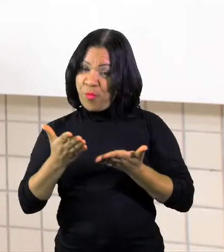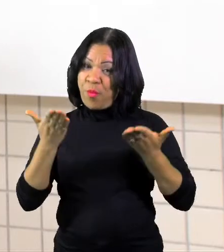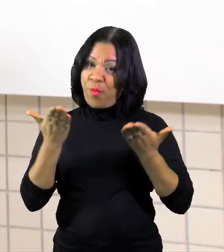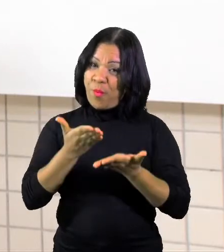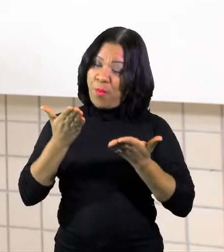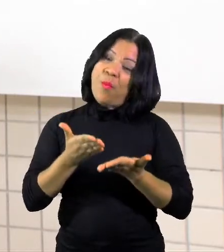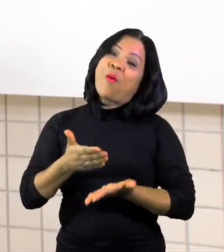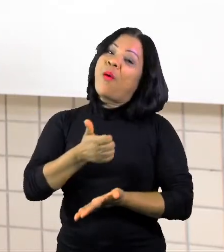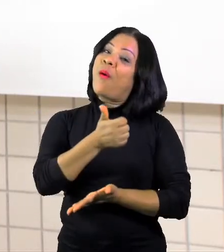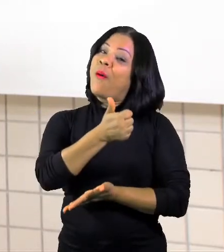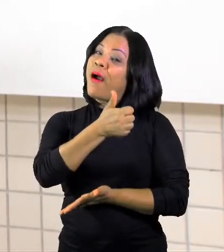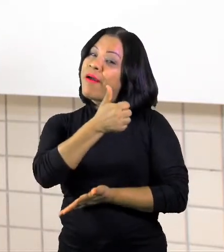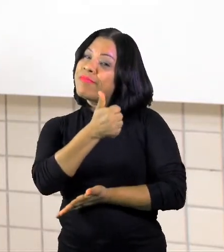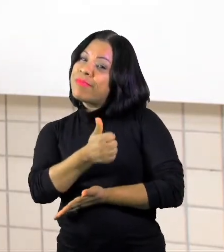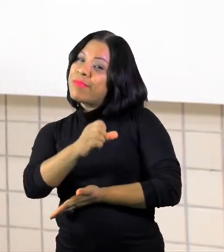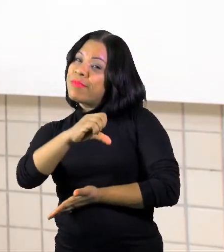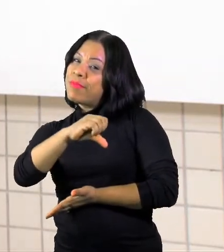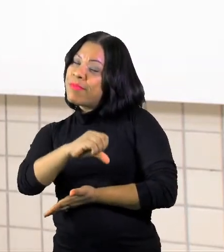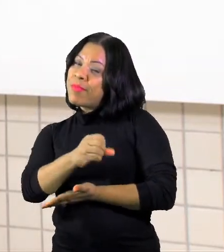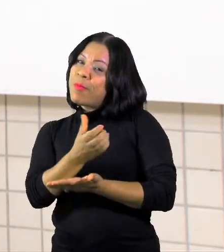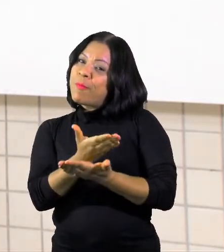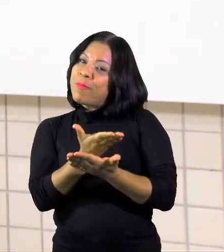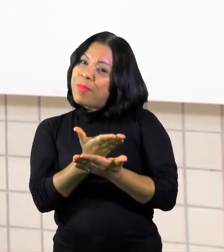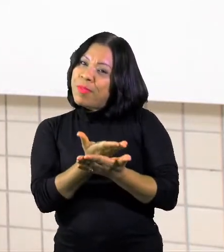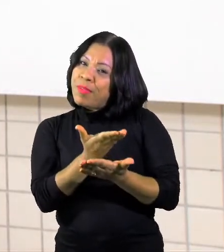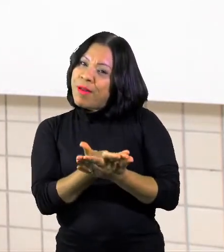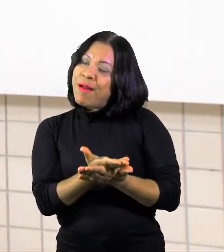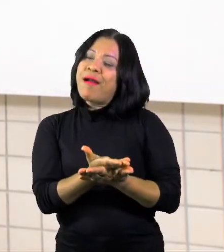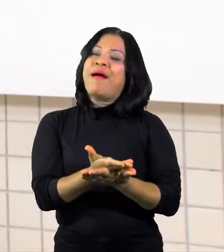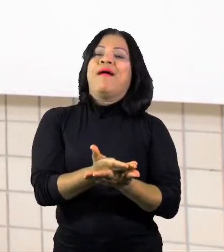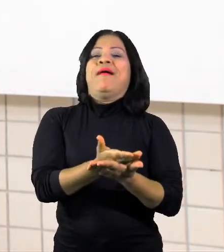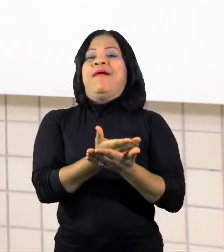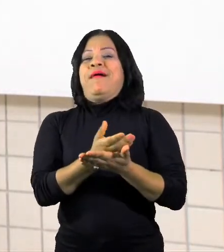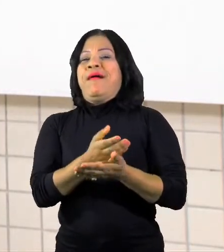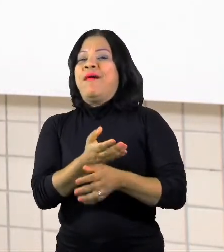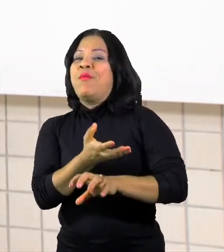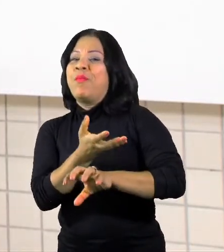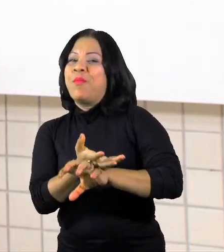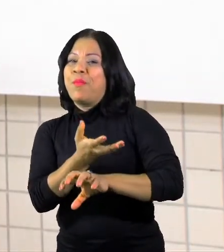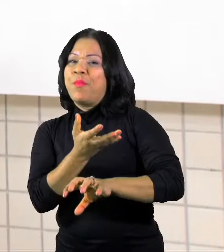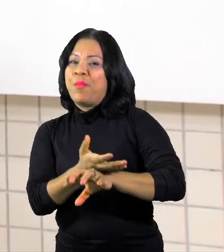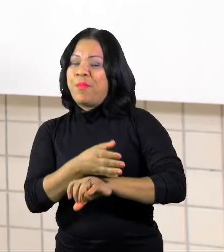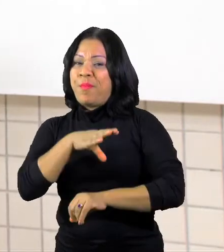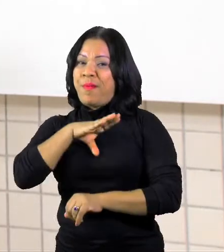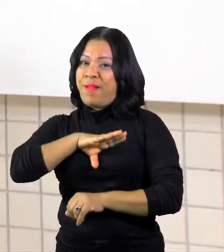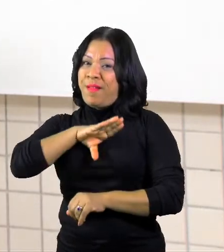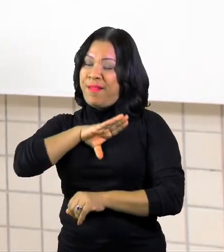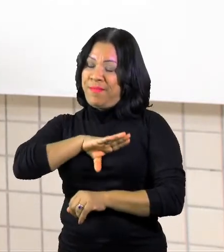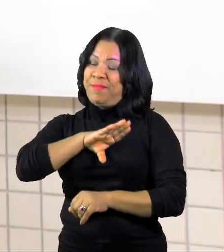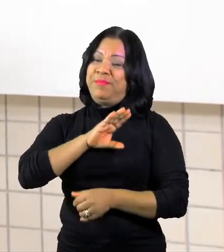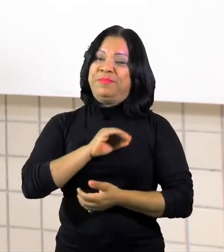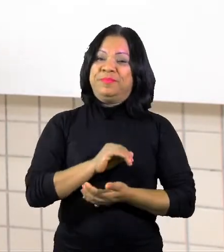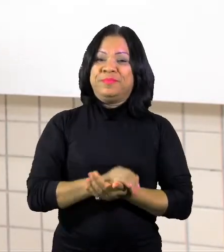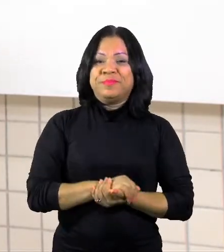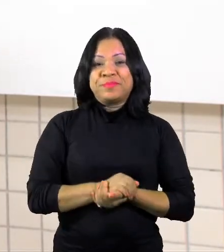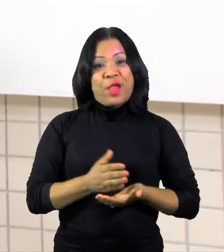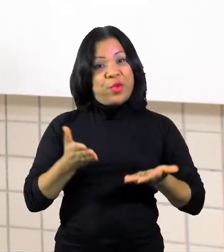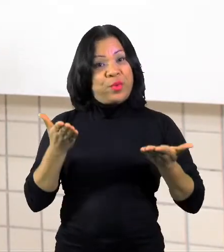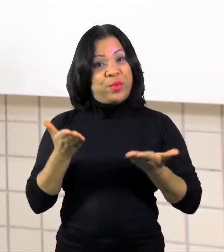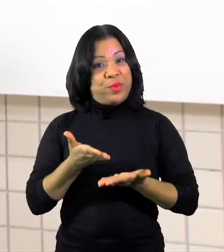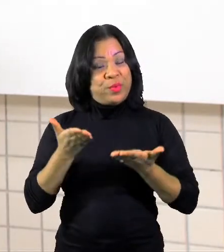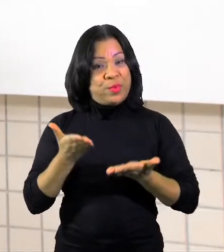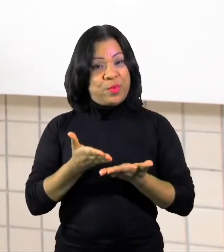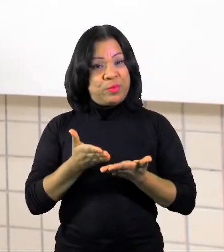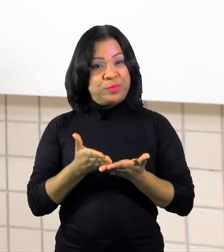19ª aula do componente curricular de língua portuguesa. E hoje nós vamos tratar